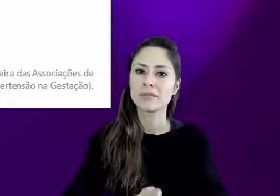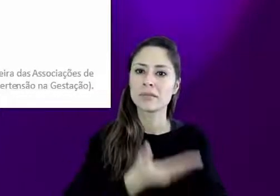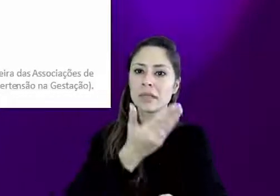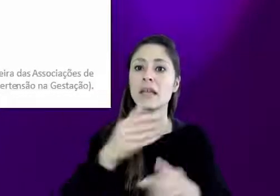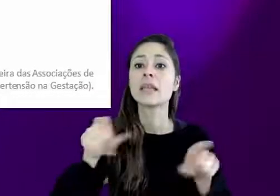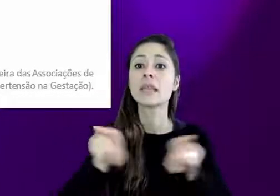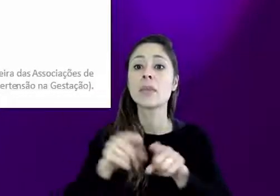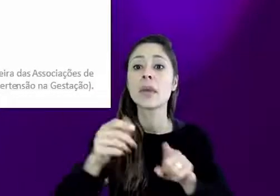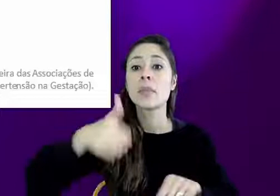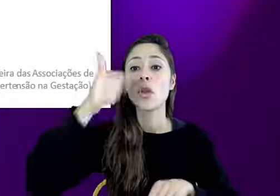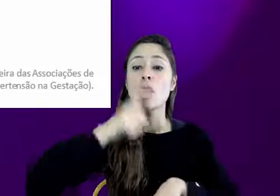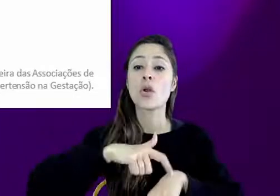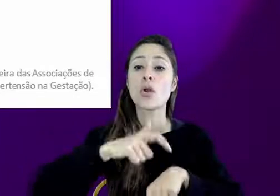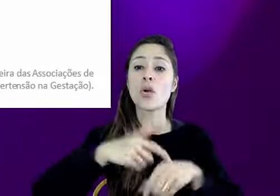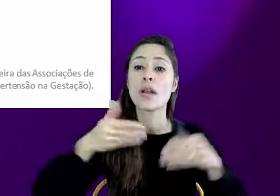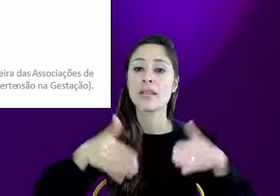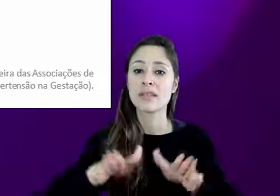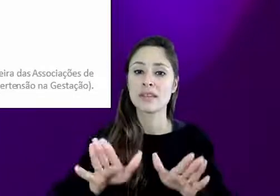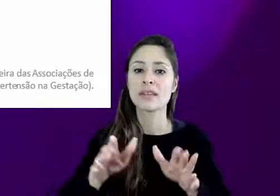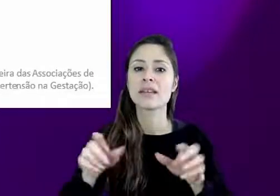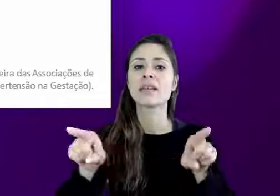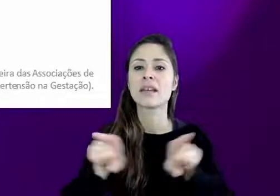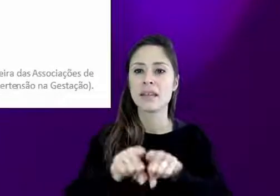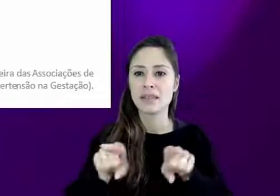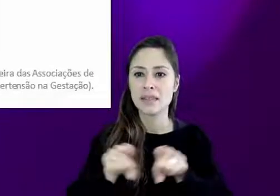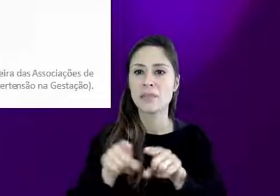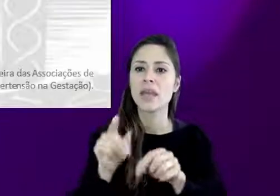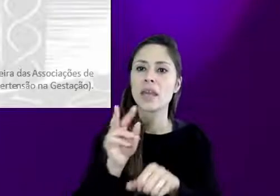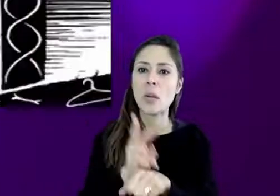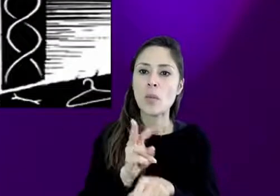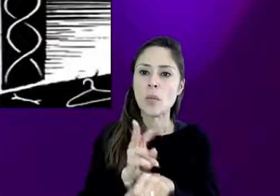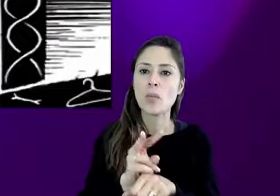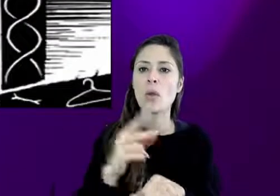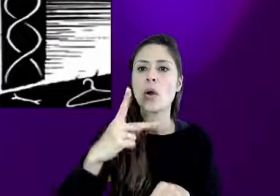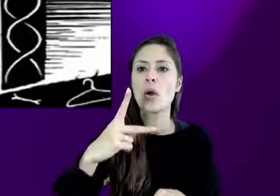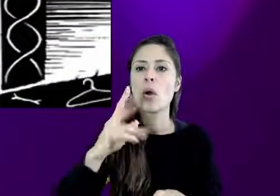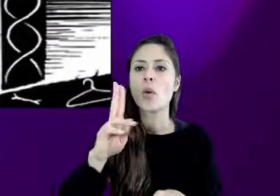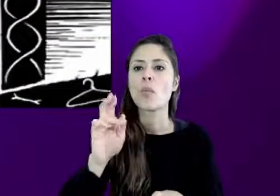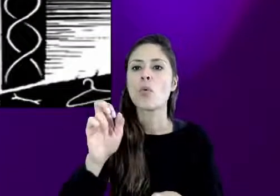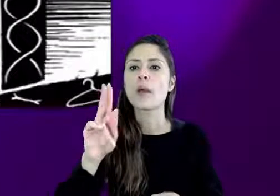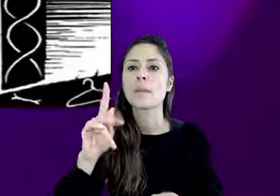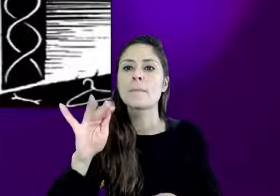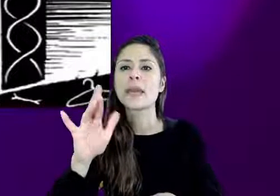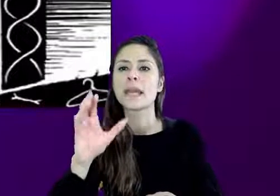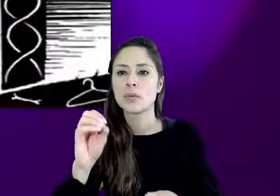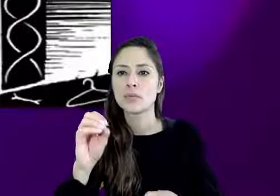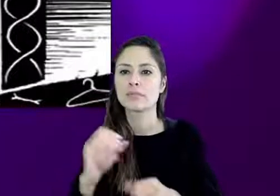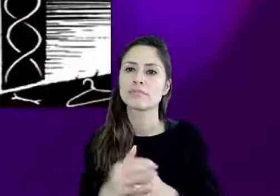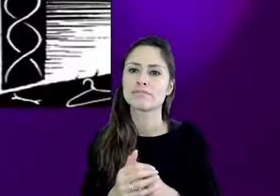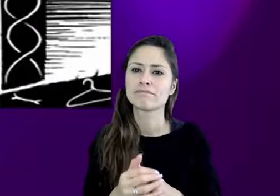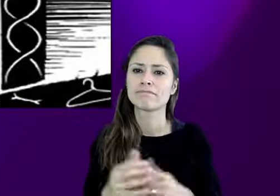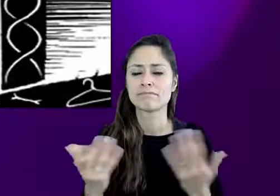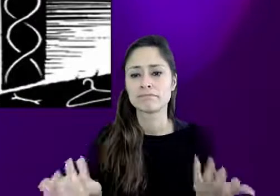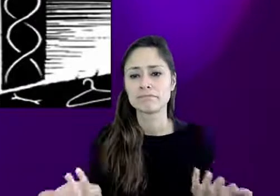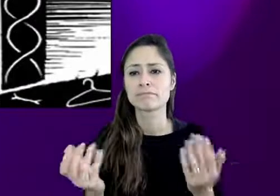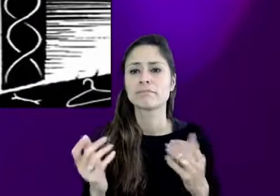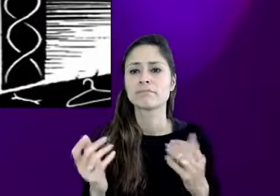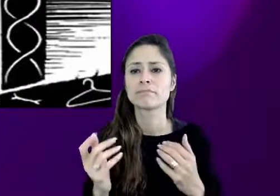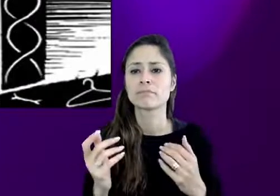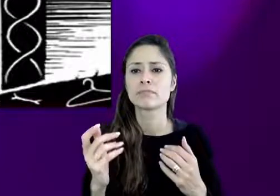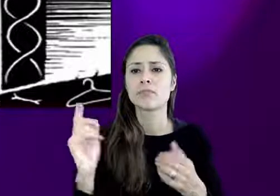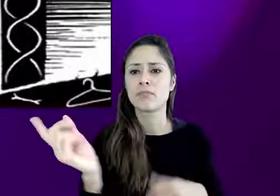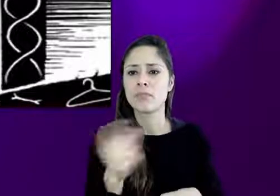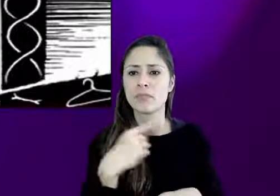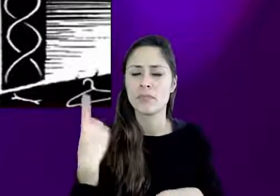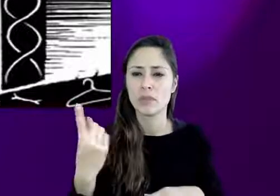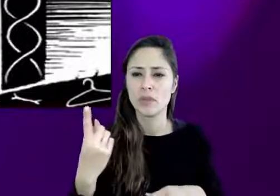parto e a importância do monitoramento da fase puerperal. Não dá para esquecer a associação desse problema com a